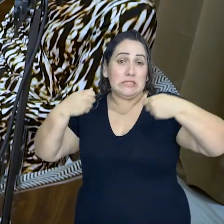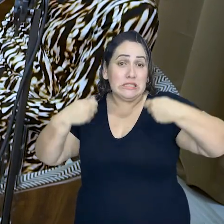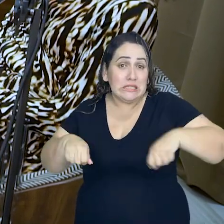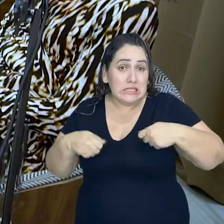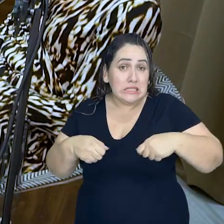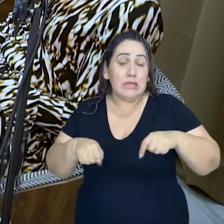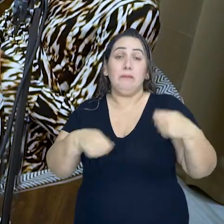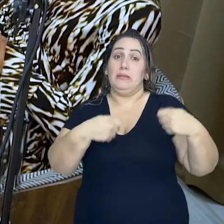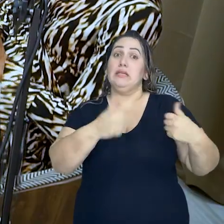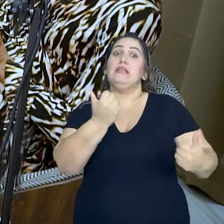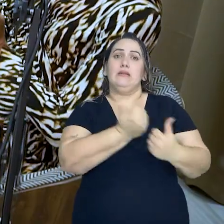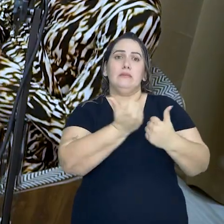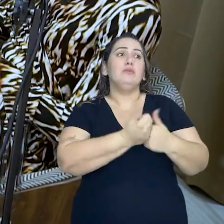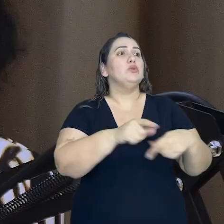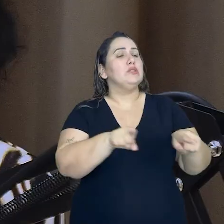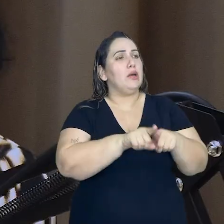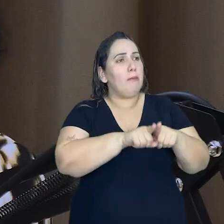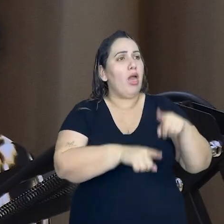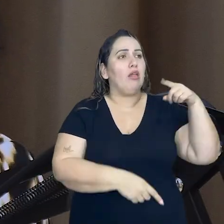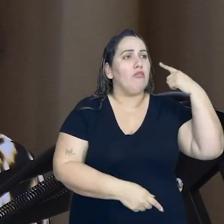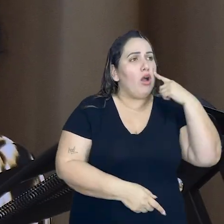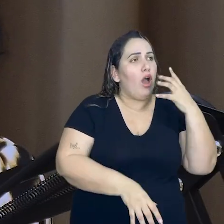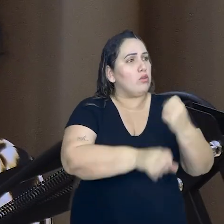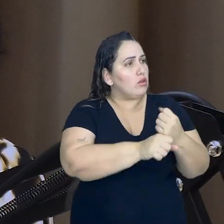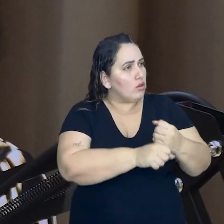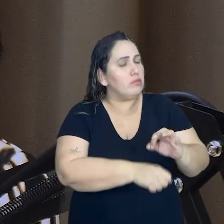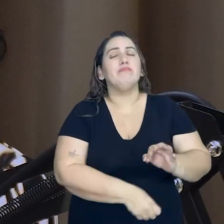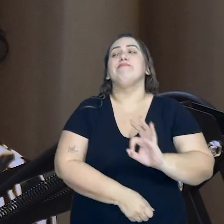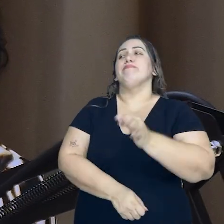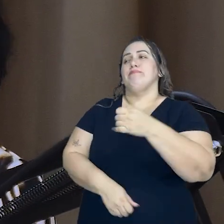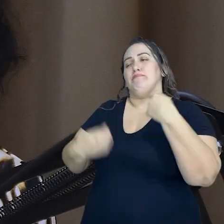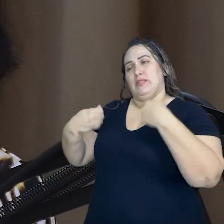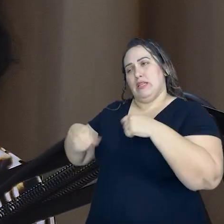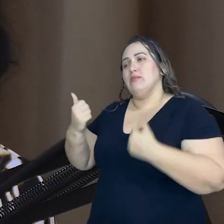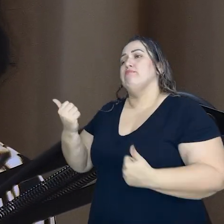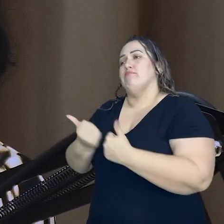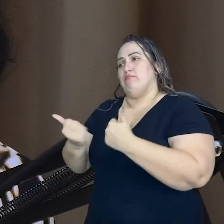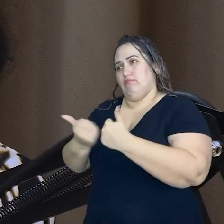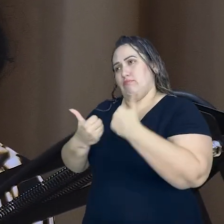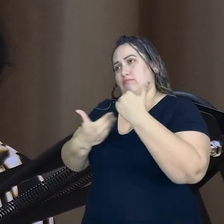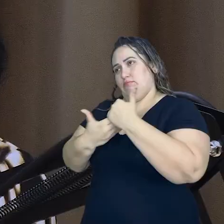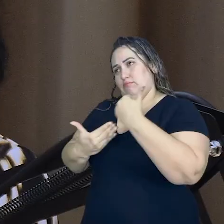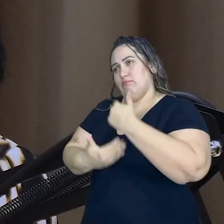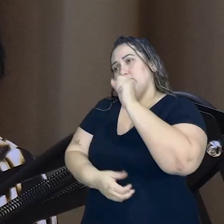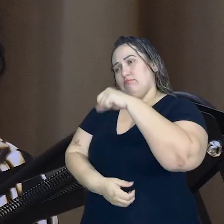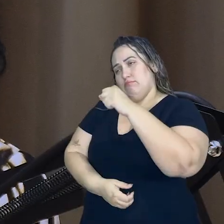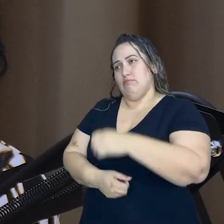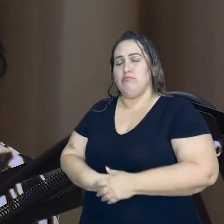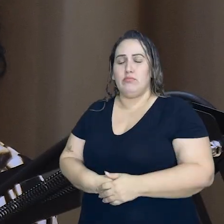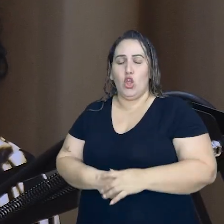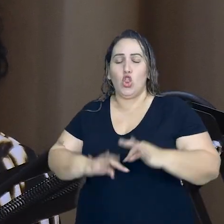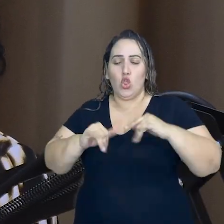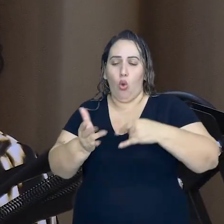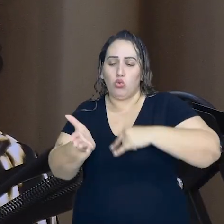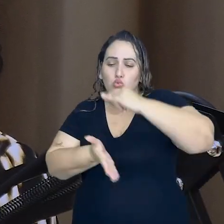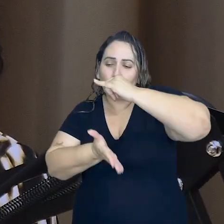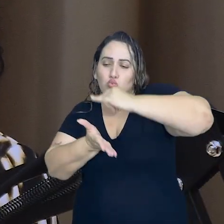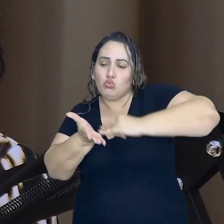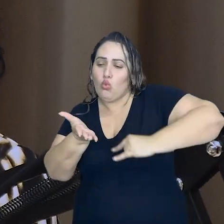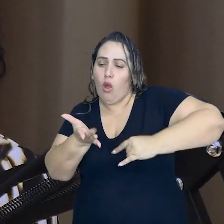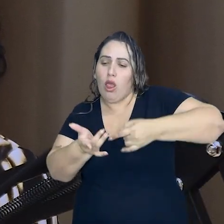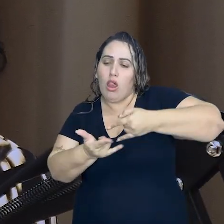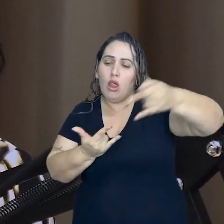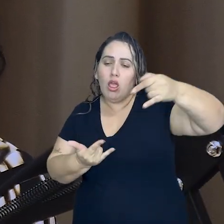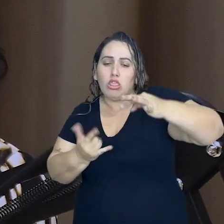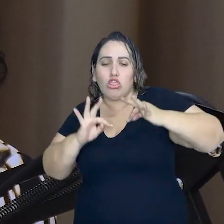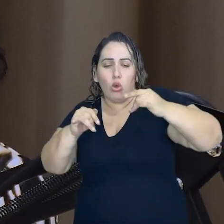um contador. Tem que ter toda a prestação de contas, ela tem que ter advogado e contador, certo? Na prestação de contas,